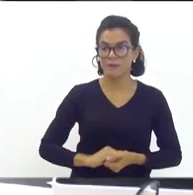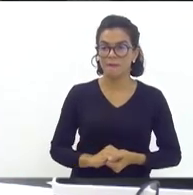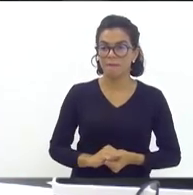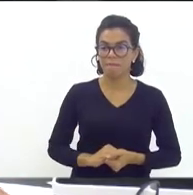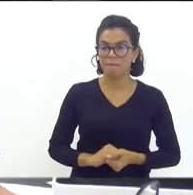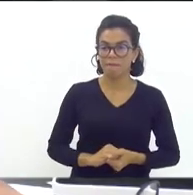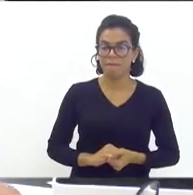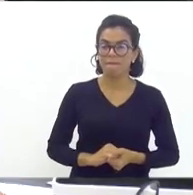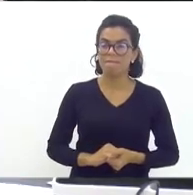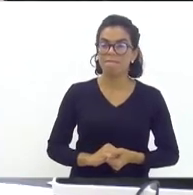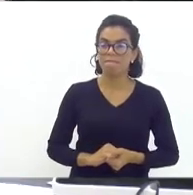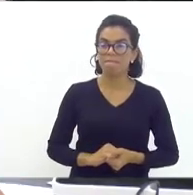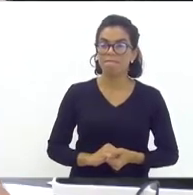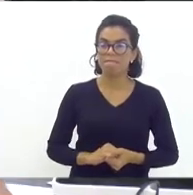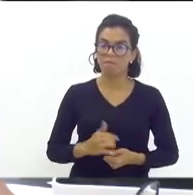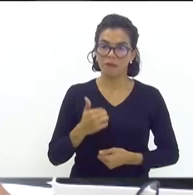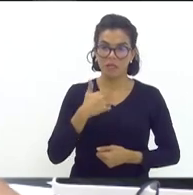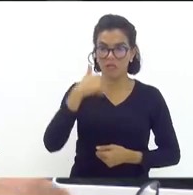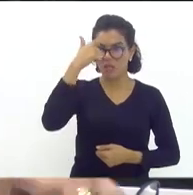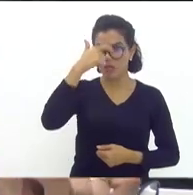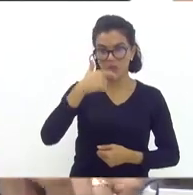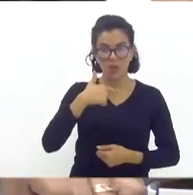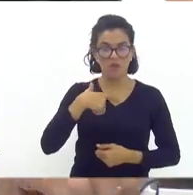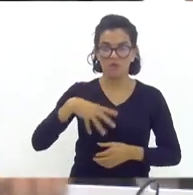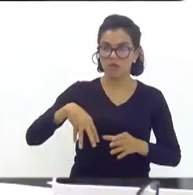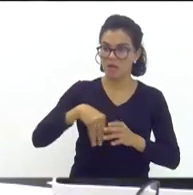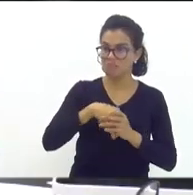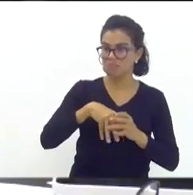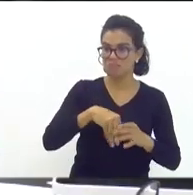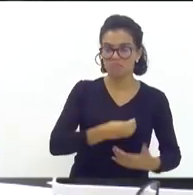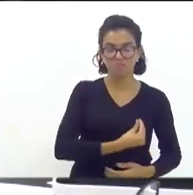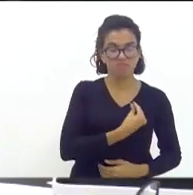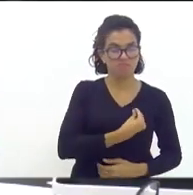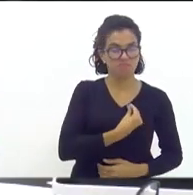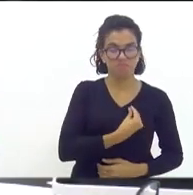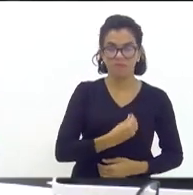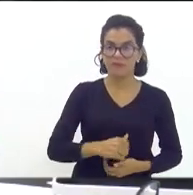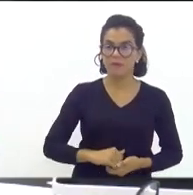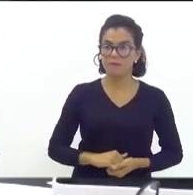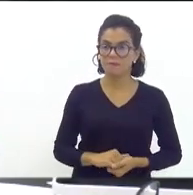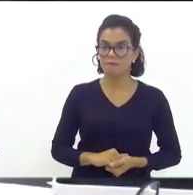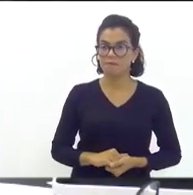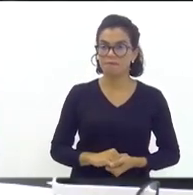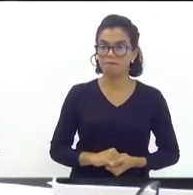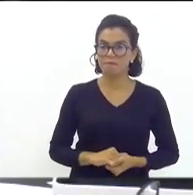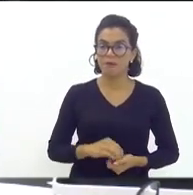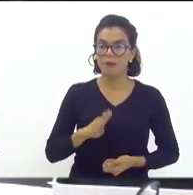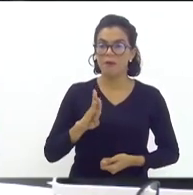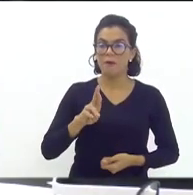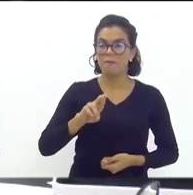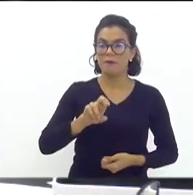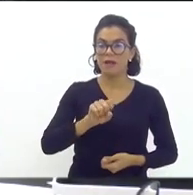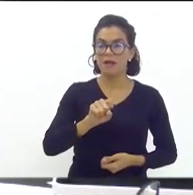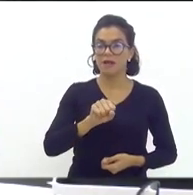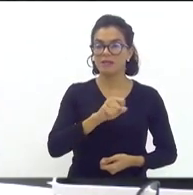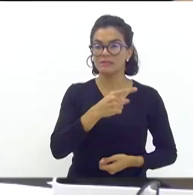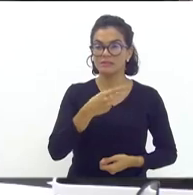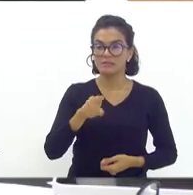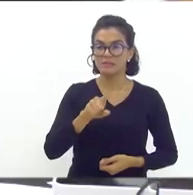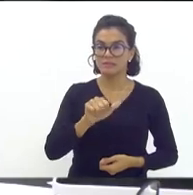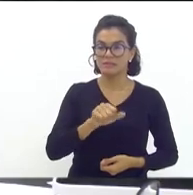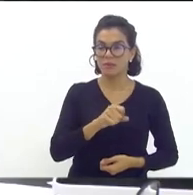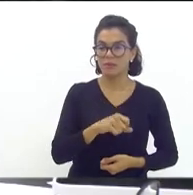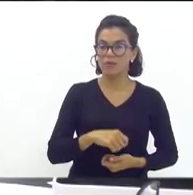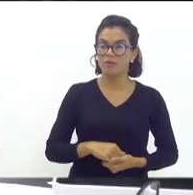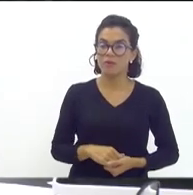aqui eu vou estar em todas as outras tá perfeito Deputado brasão Presidente também quero fazer uma interferência então que